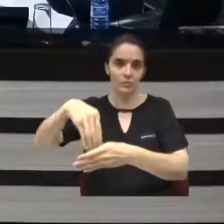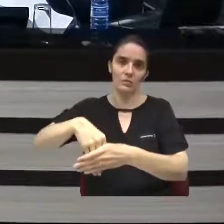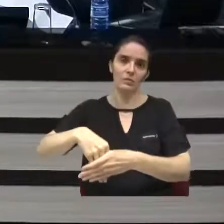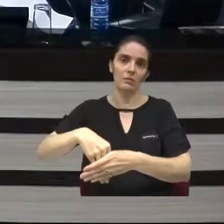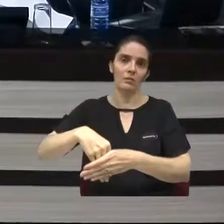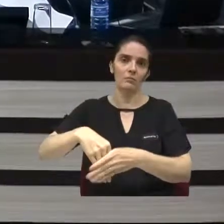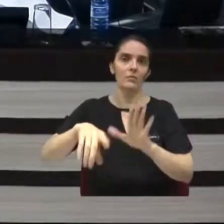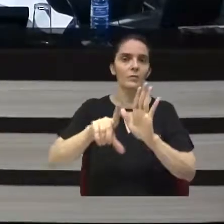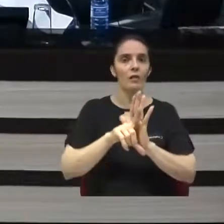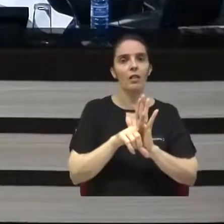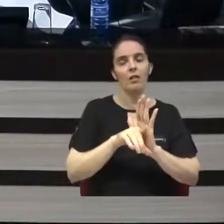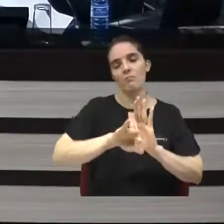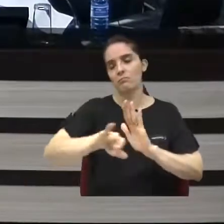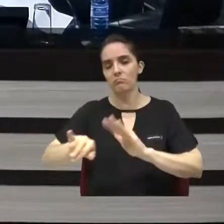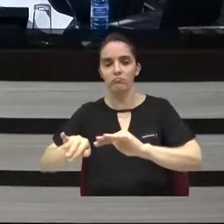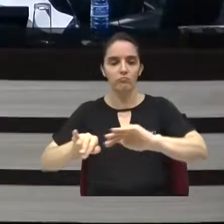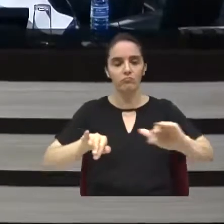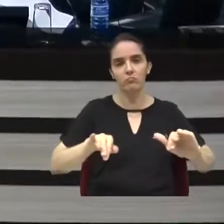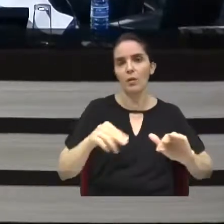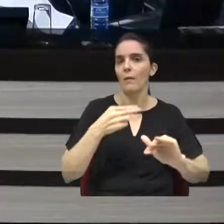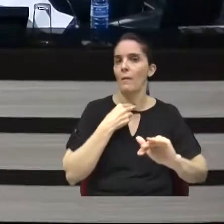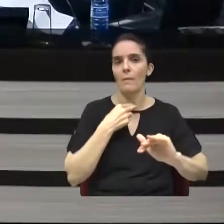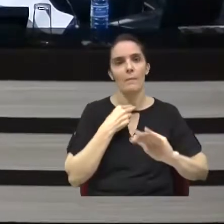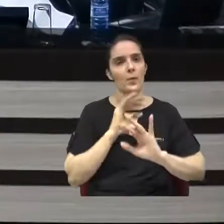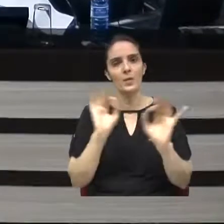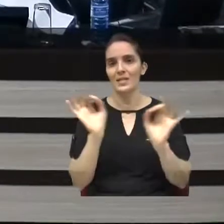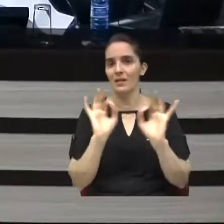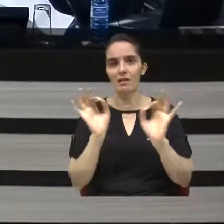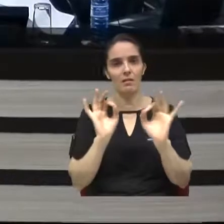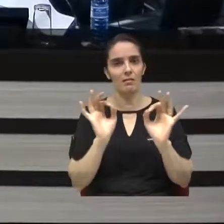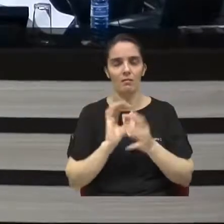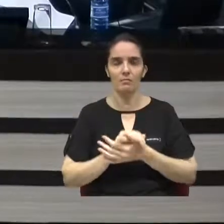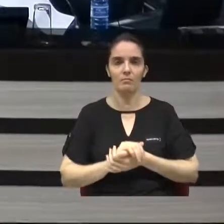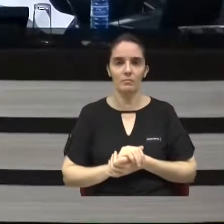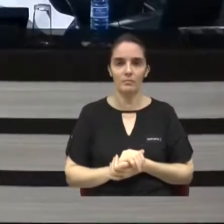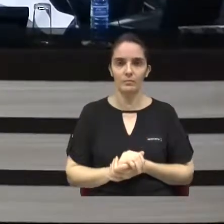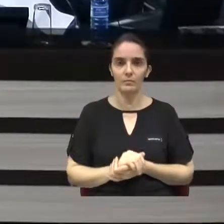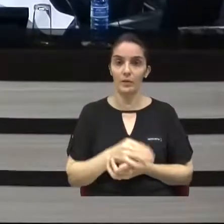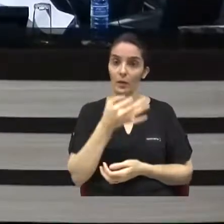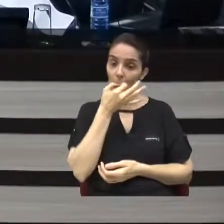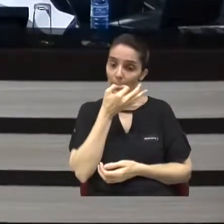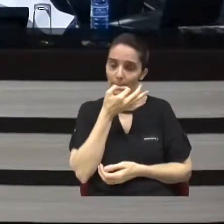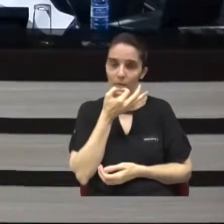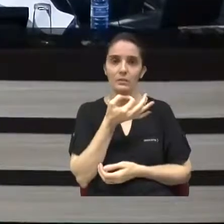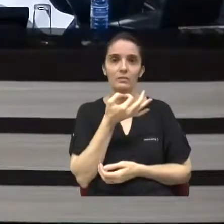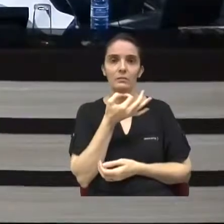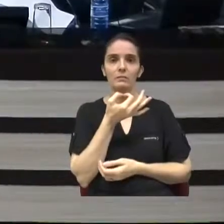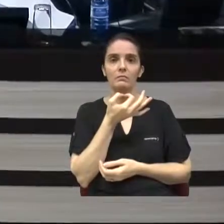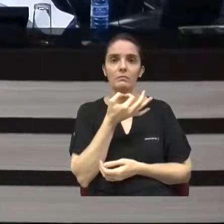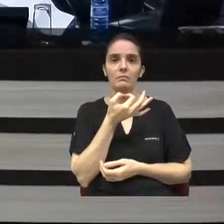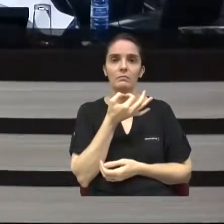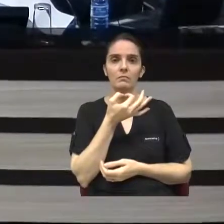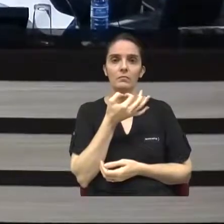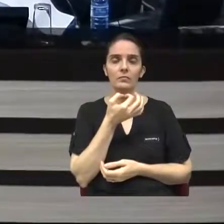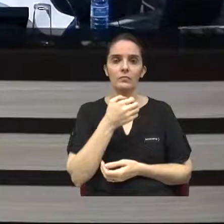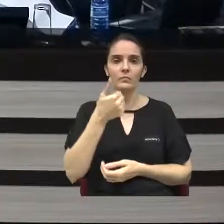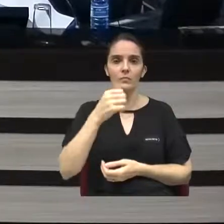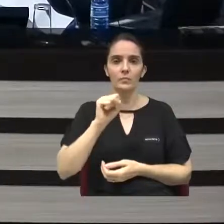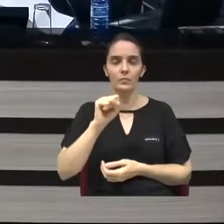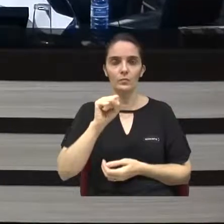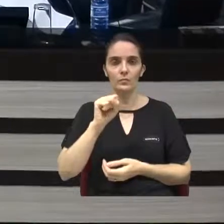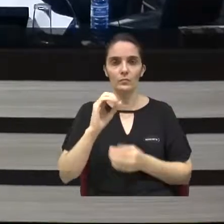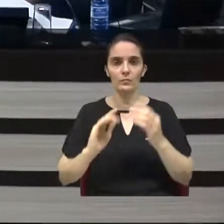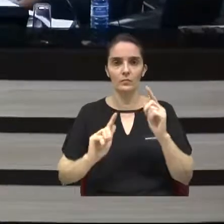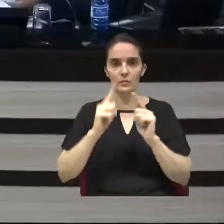não distingue, não pode o intérprete distinguir. É o nosso parecer sob júdice, de 18 de fevereiro